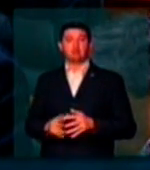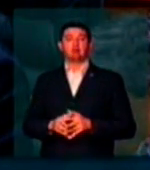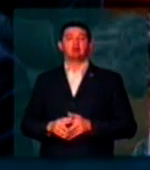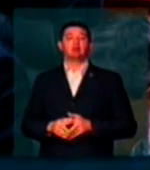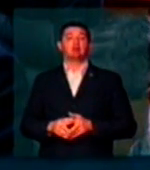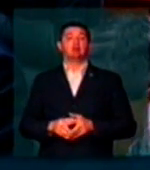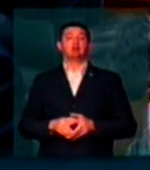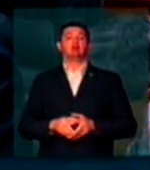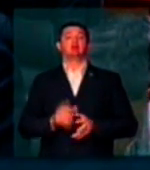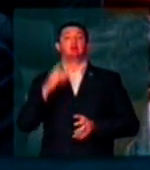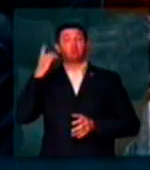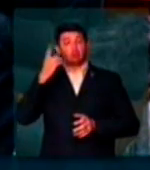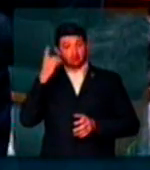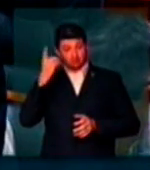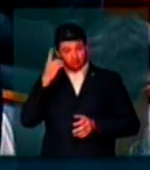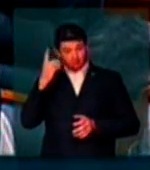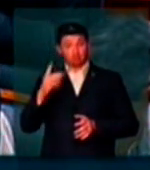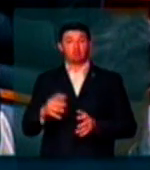O deputado